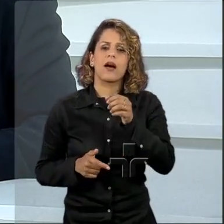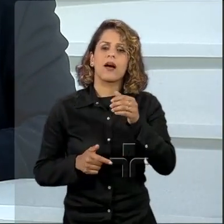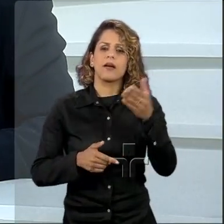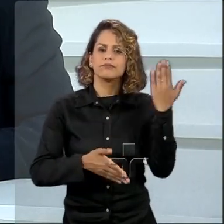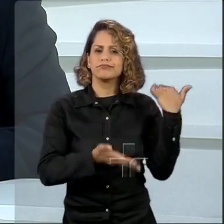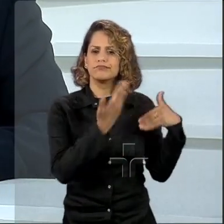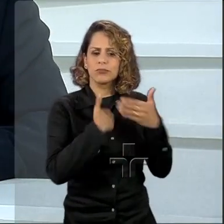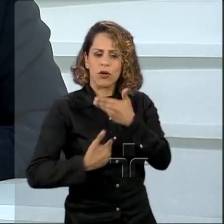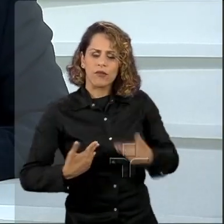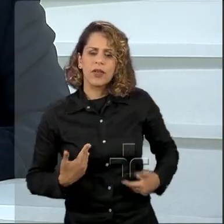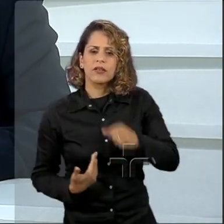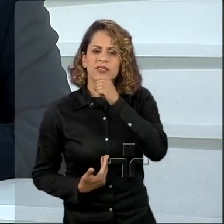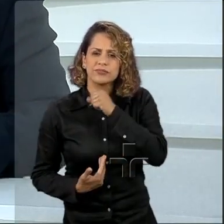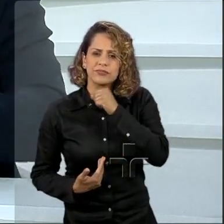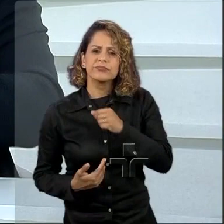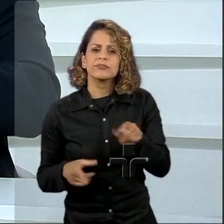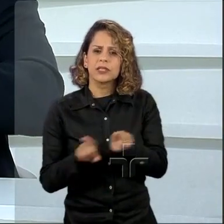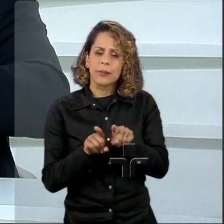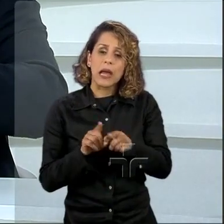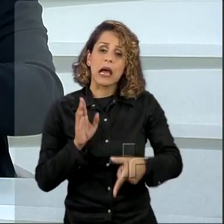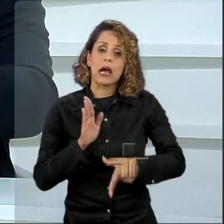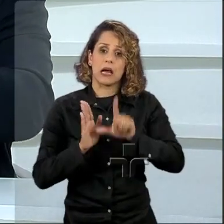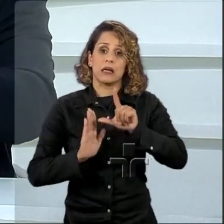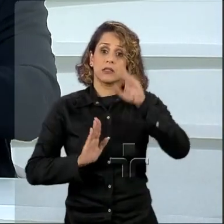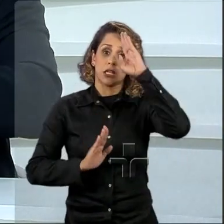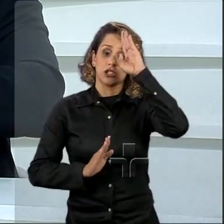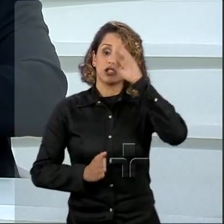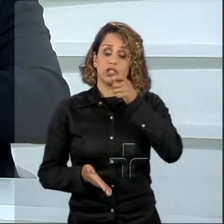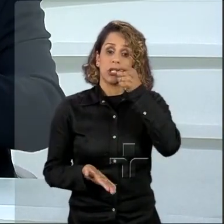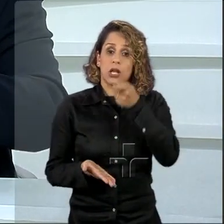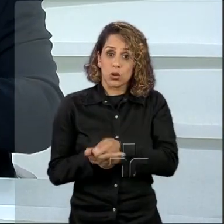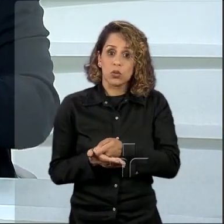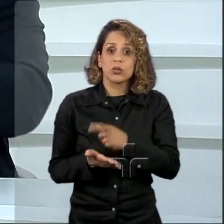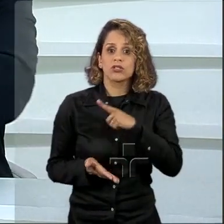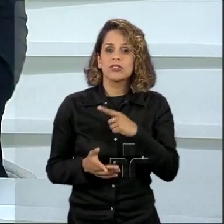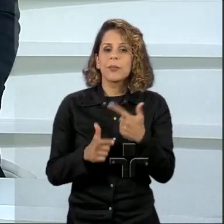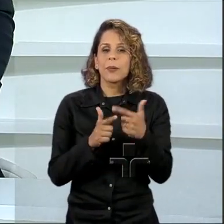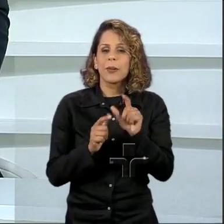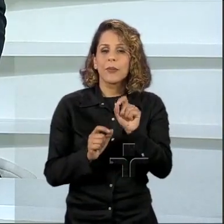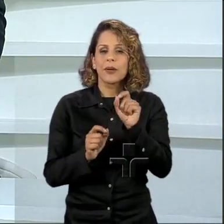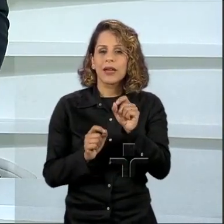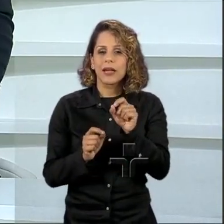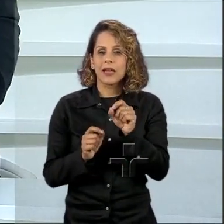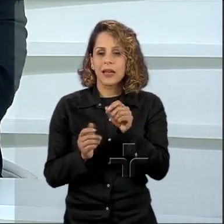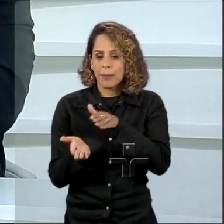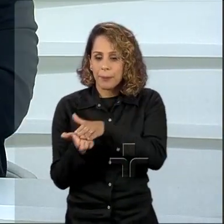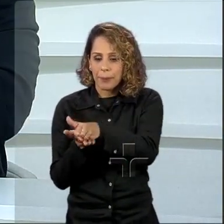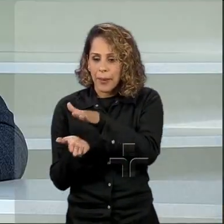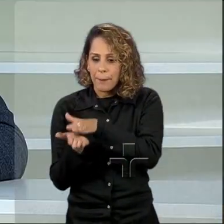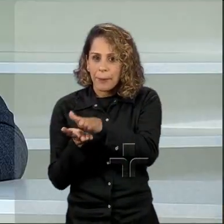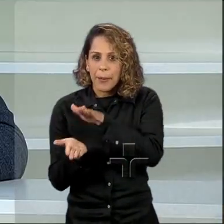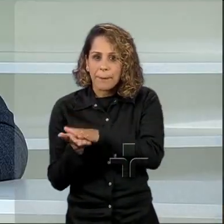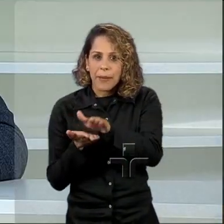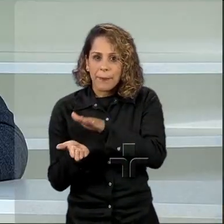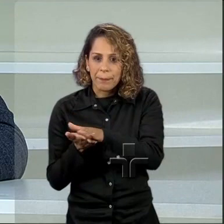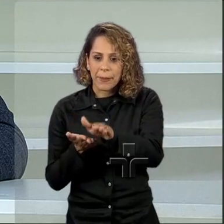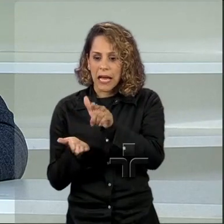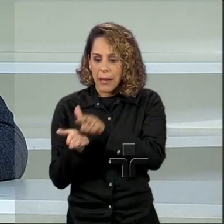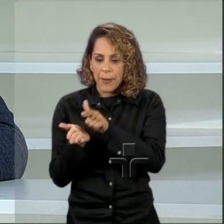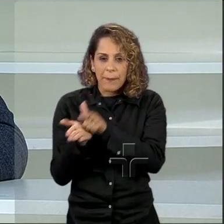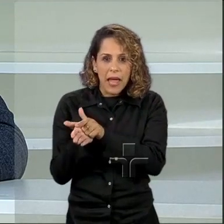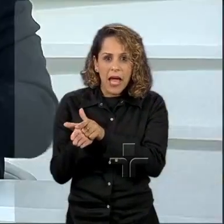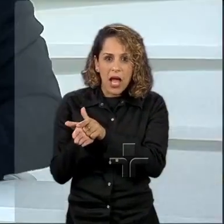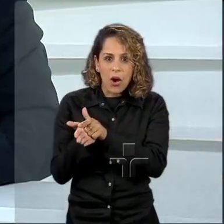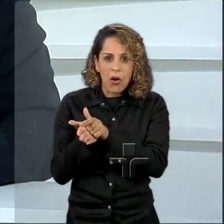democracia pré-ditadura militar, porque você tinha aquele problema de cédula que o partido imprimia. Se o cara não tinha cédula impressa ali, botavam a do